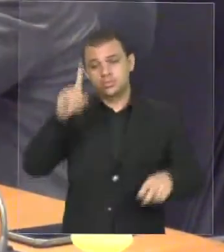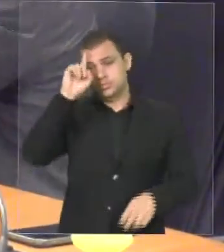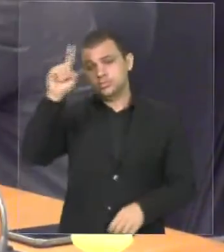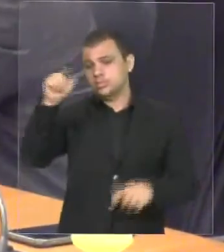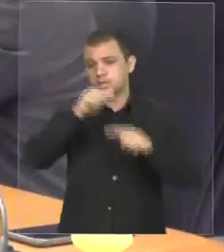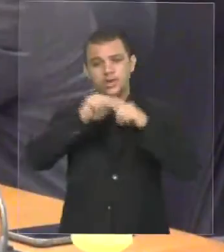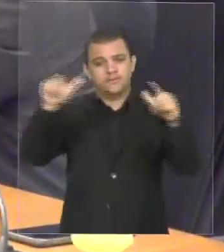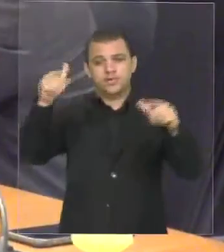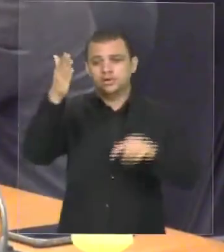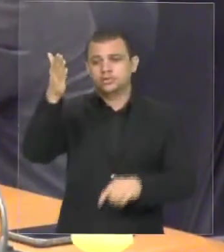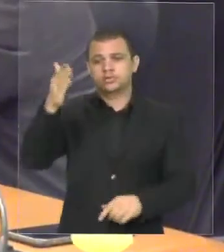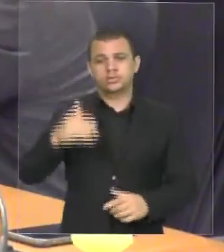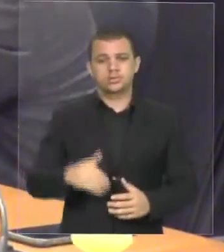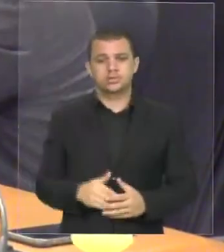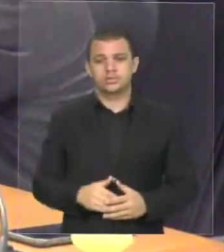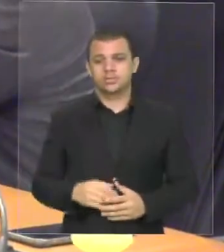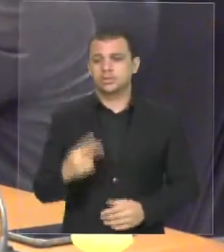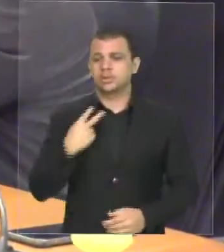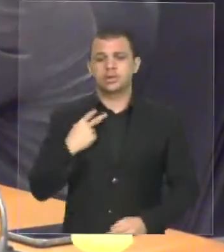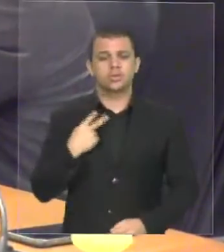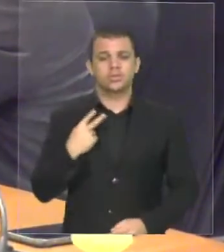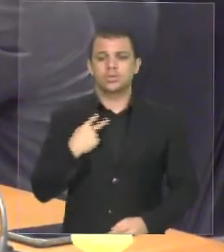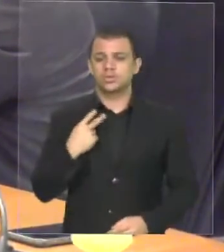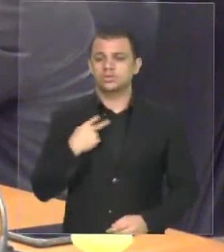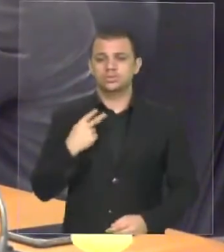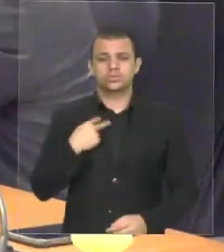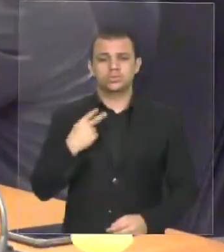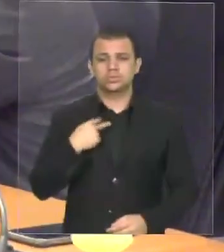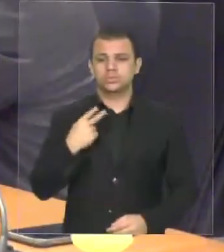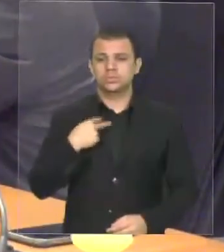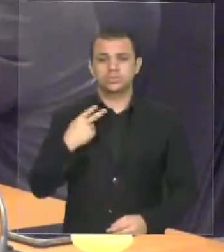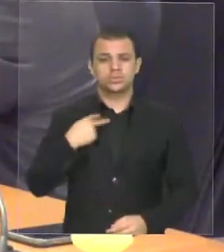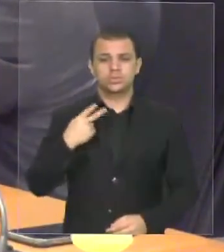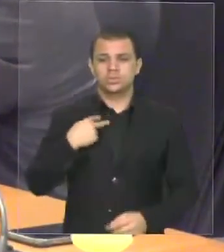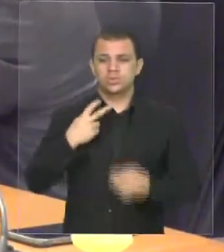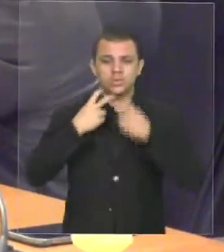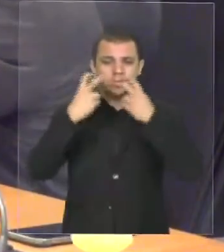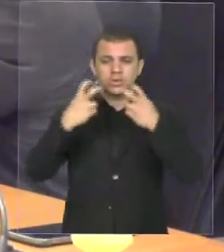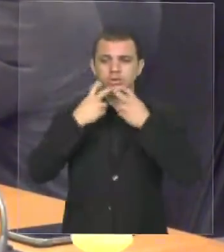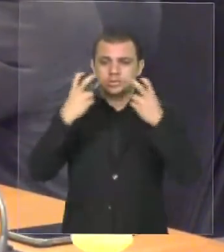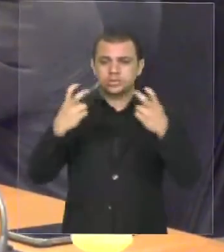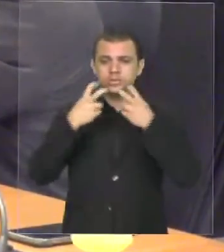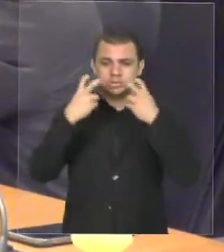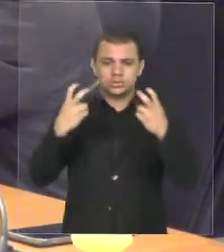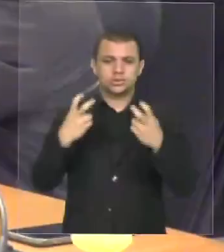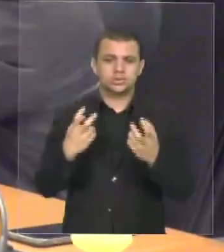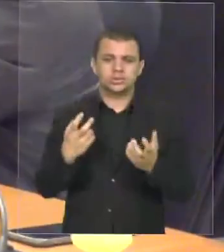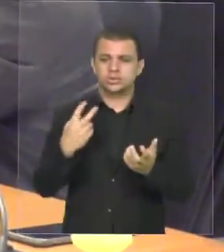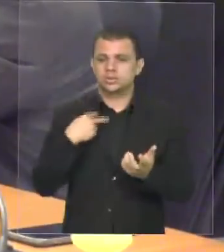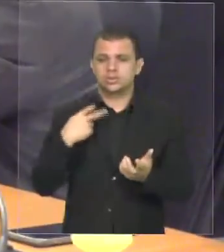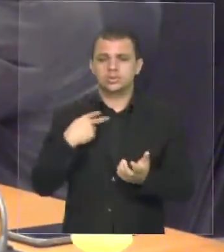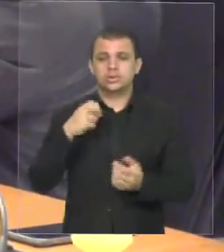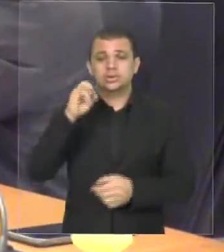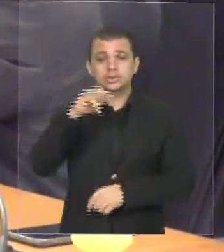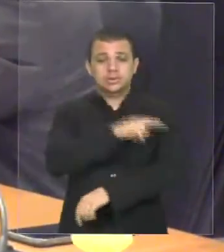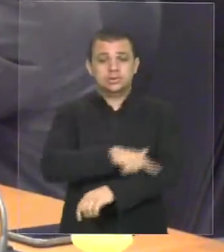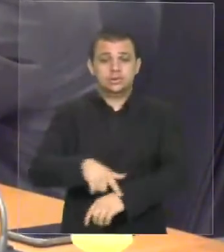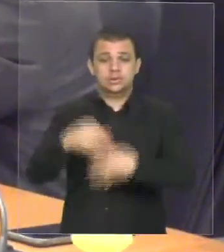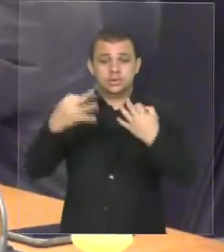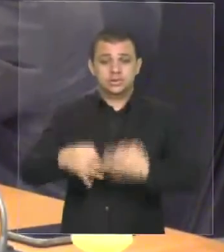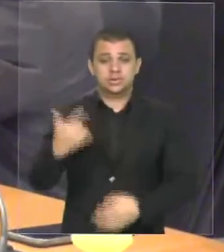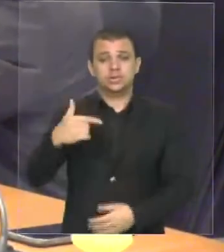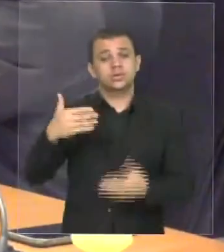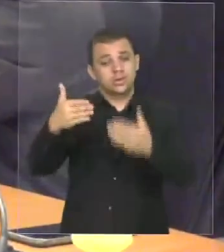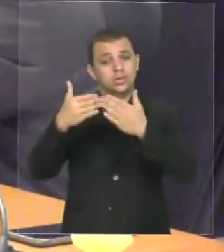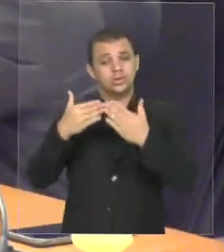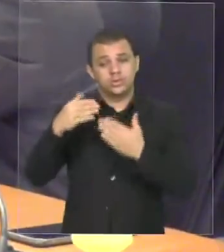presidente. Não é permitida a manifestação. Se Vossa Excelência não tiver o comportamento adequado para ficar aí, eu vou